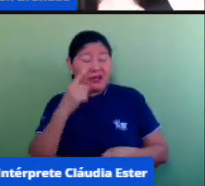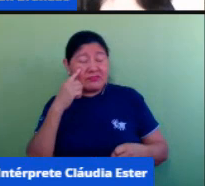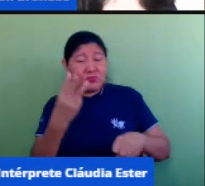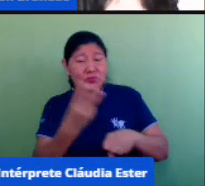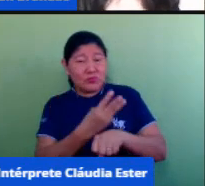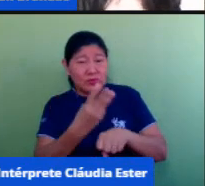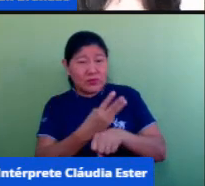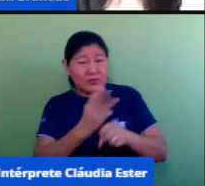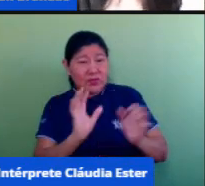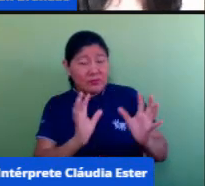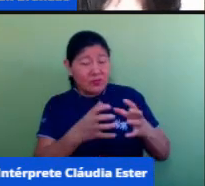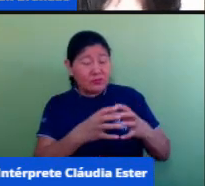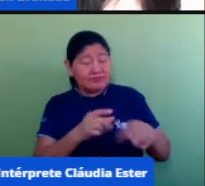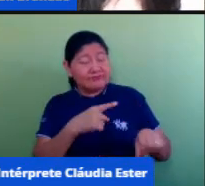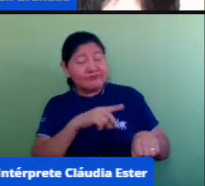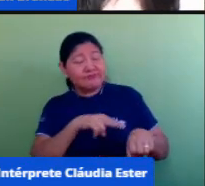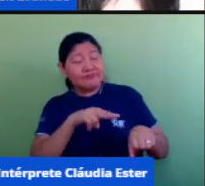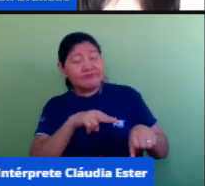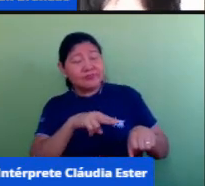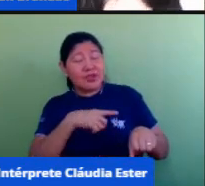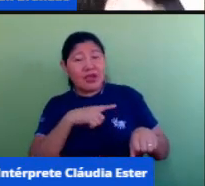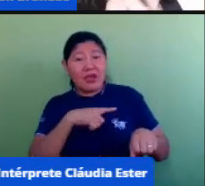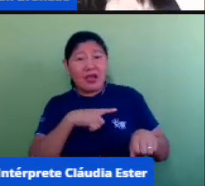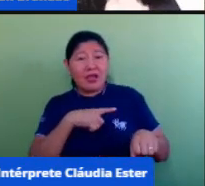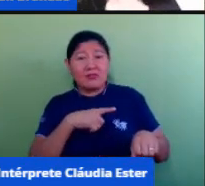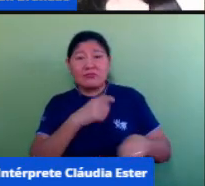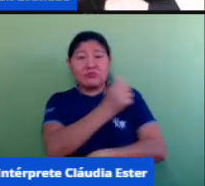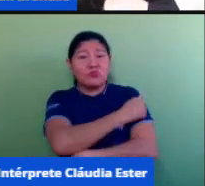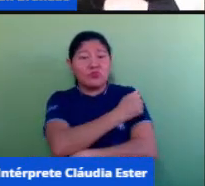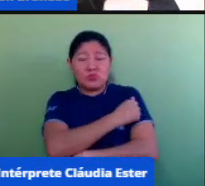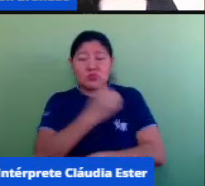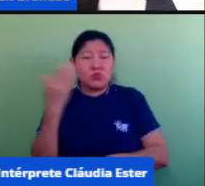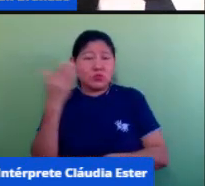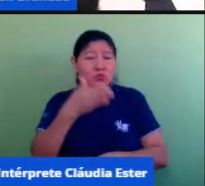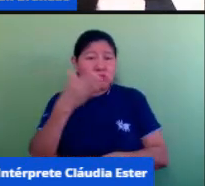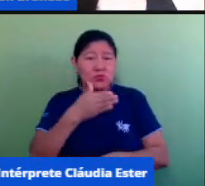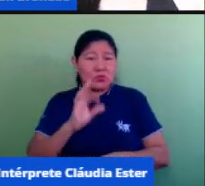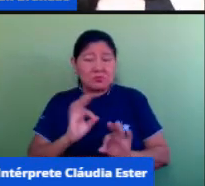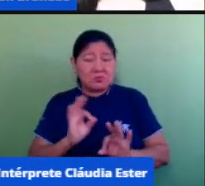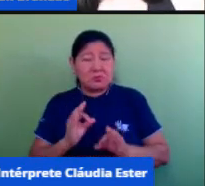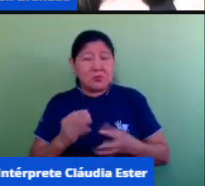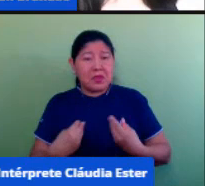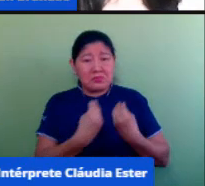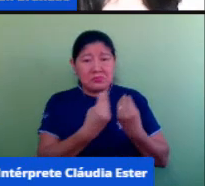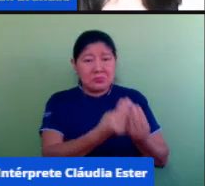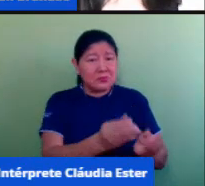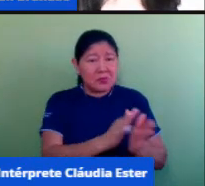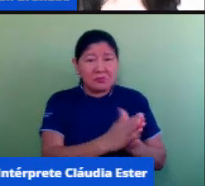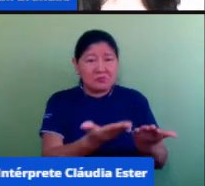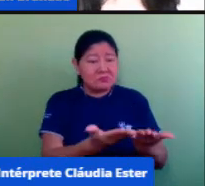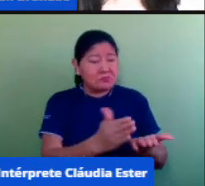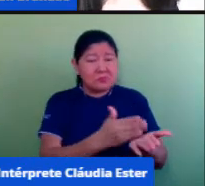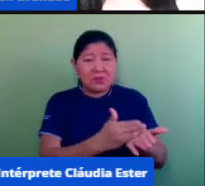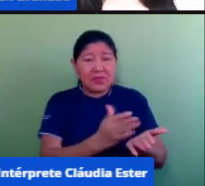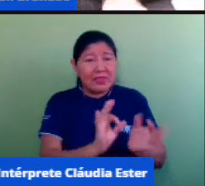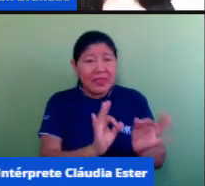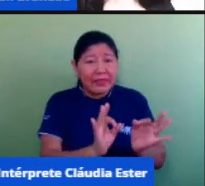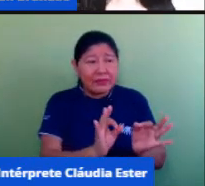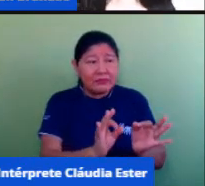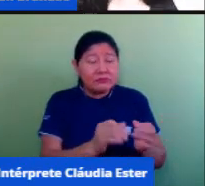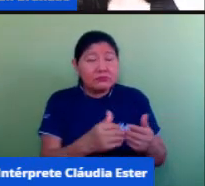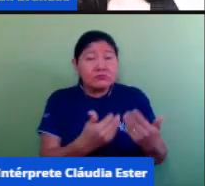não participação na entrega dos cadernos. E isso, o prazo era muito grande de uma entrega de um caderno para o outro. O